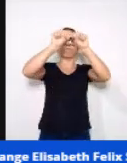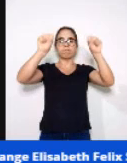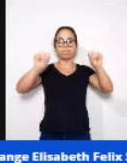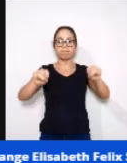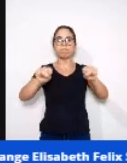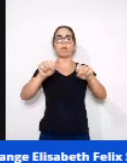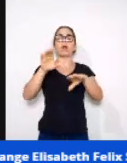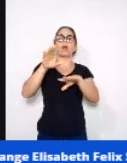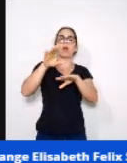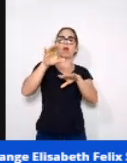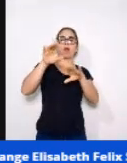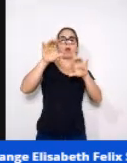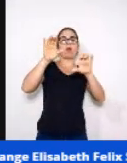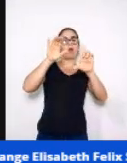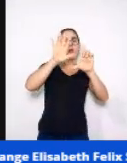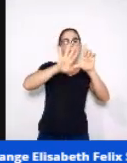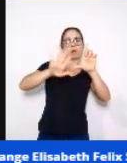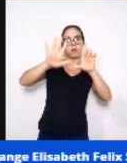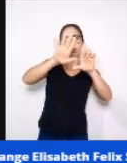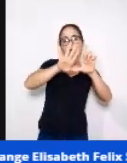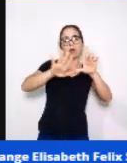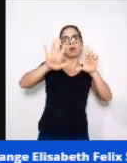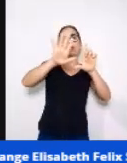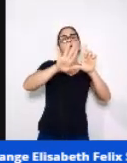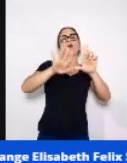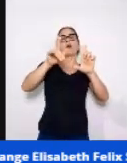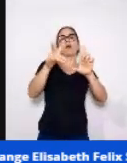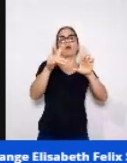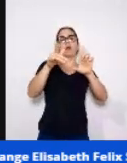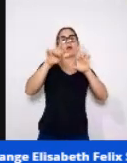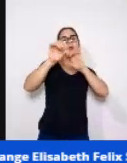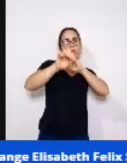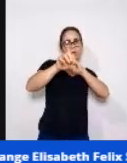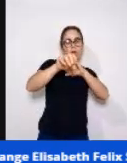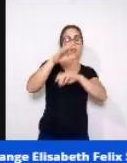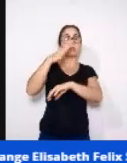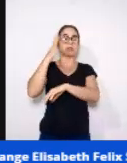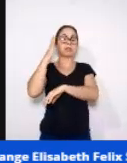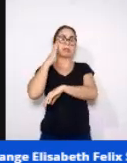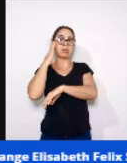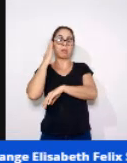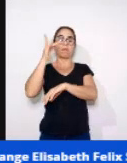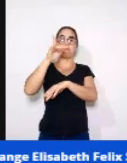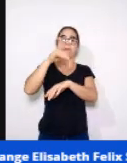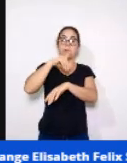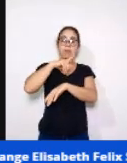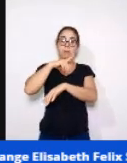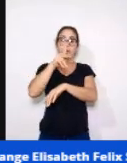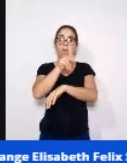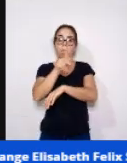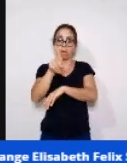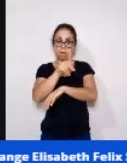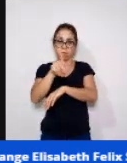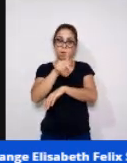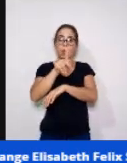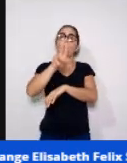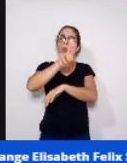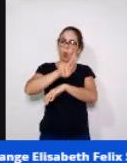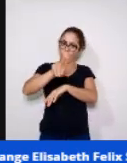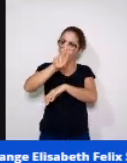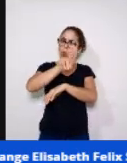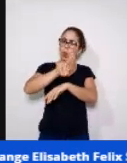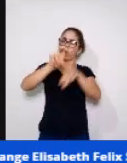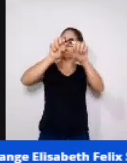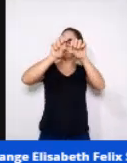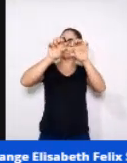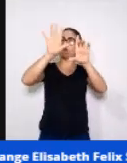exemplo aqui apenas, existem outras, que nós já sabemos que alguns professores utilizam bem essas plataformas para